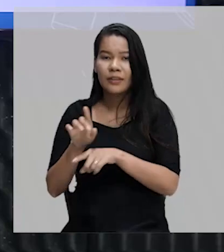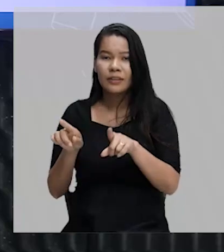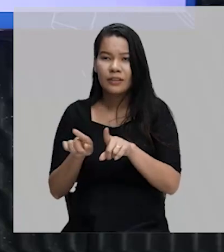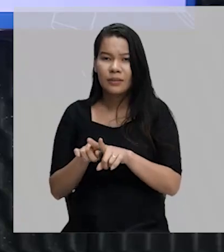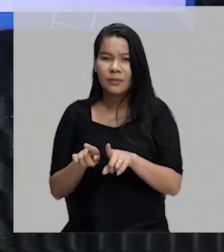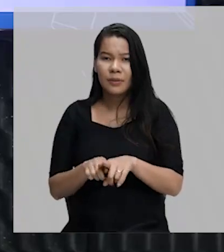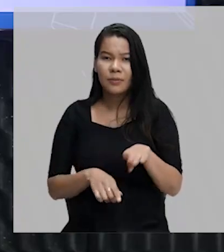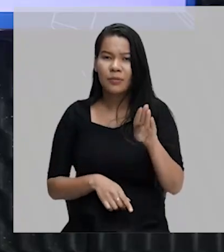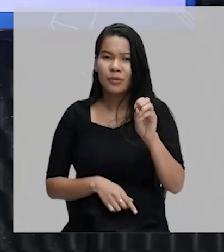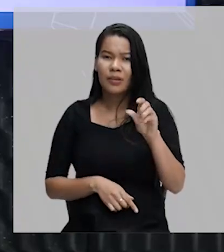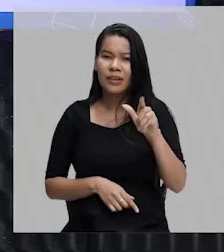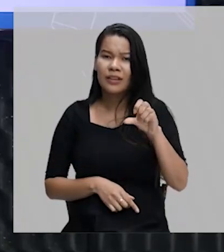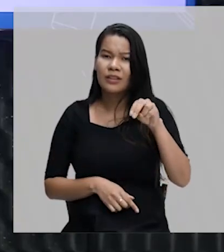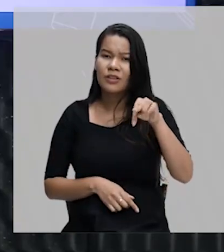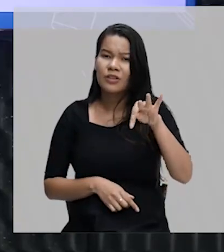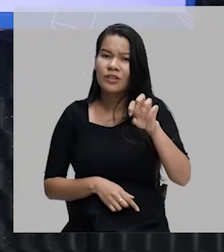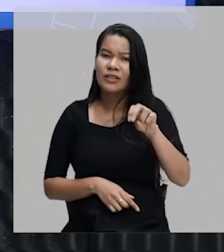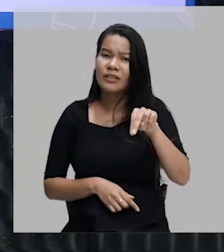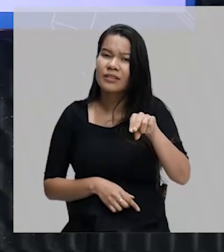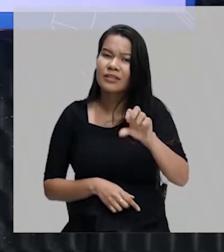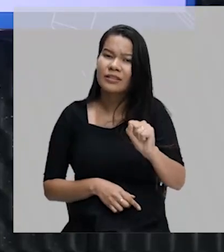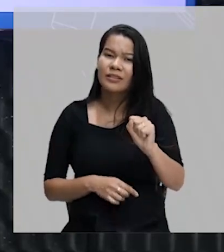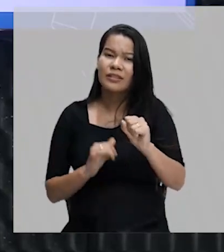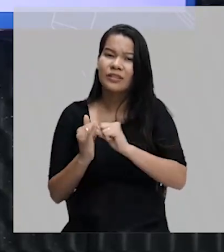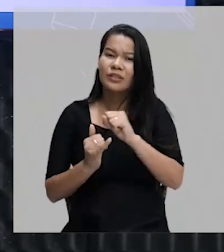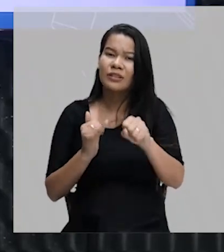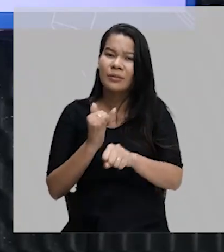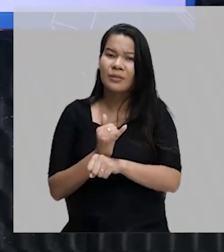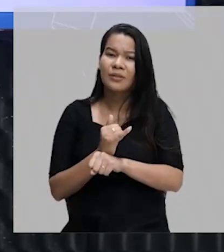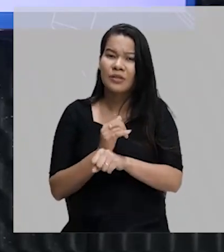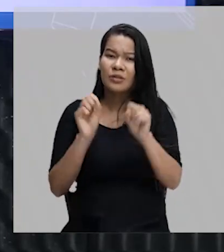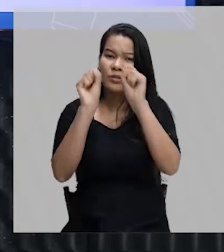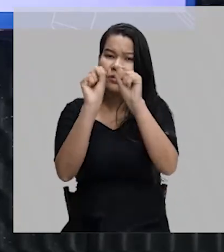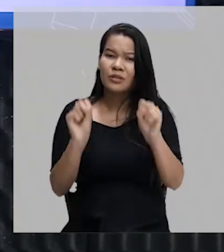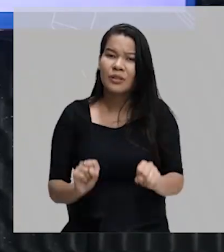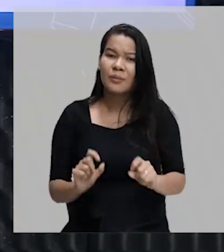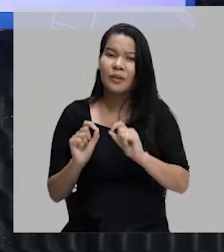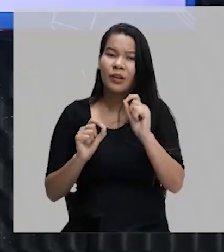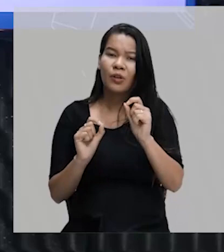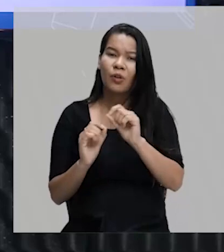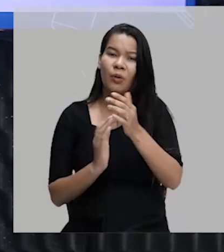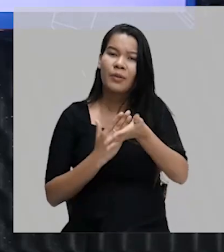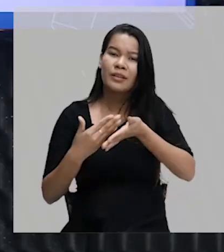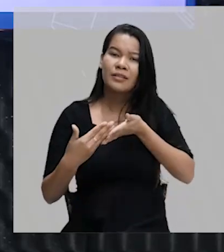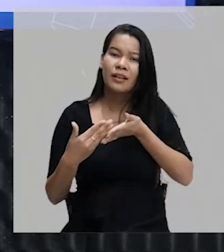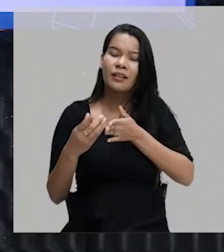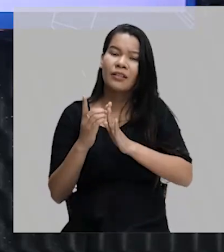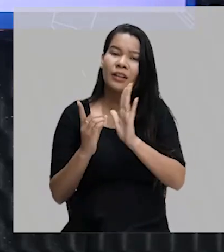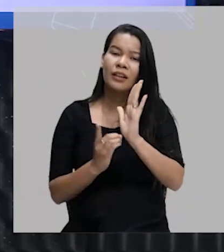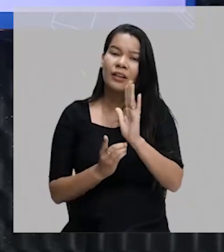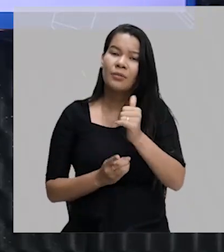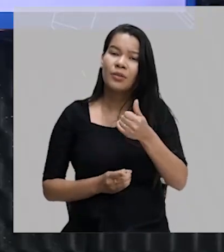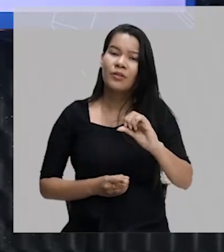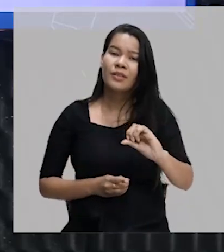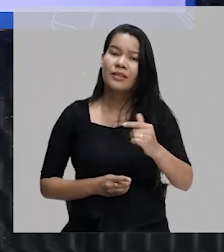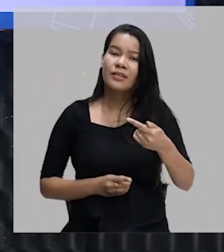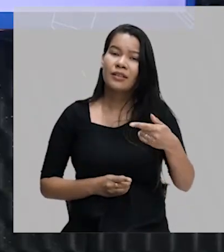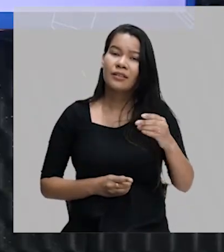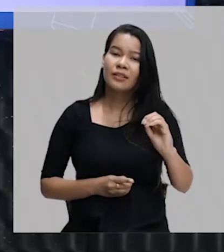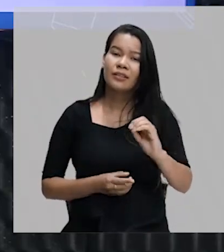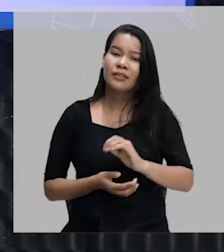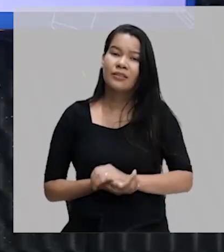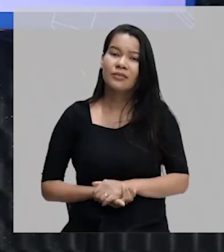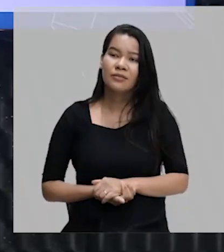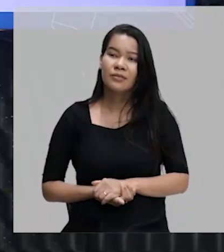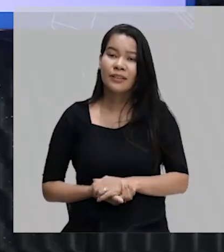boletins, tá? Pequenos boletins de sistema, que surgiram lá na década de 1970,